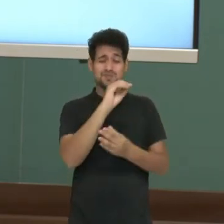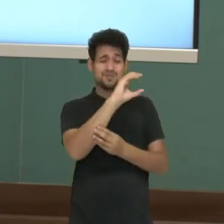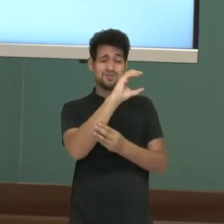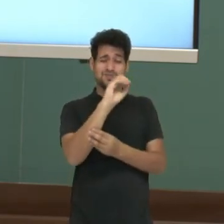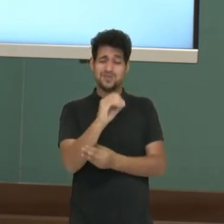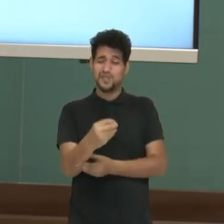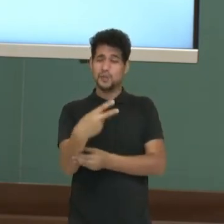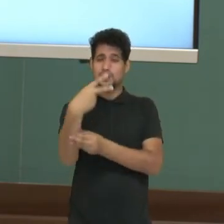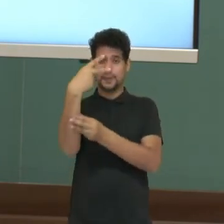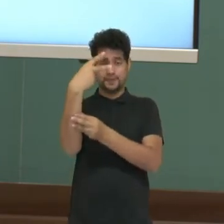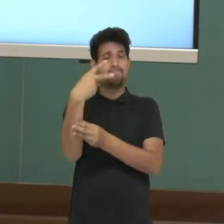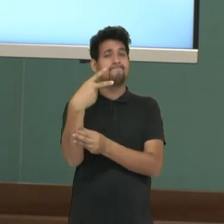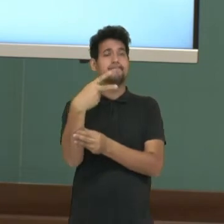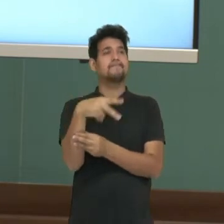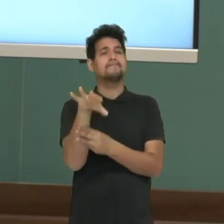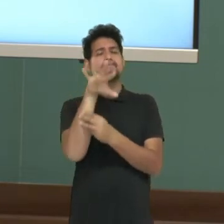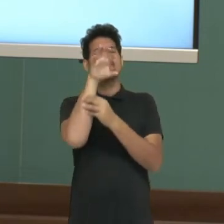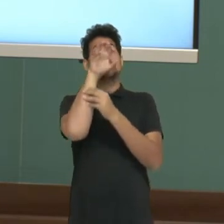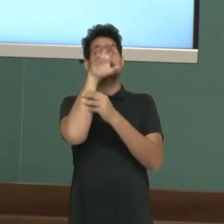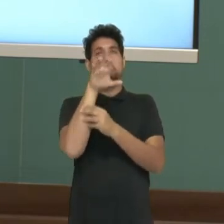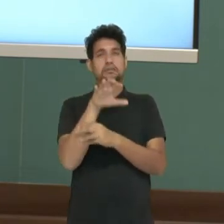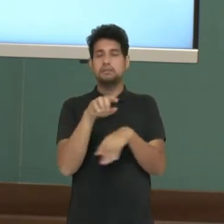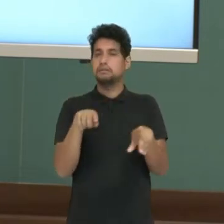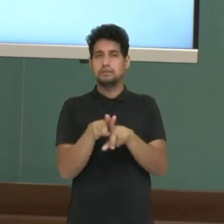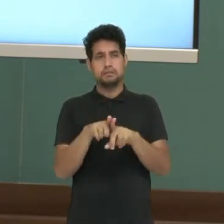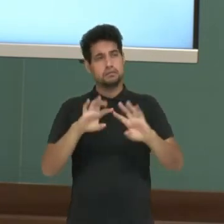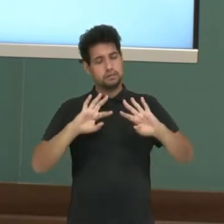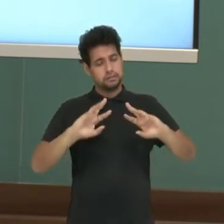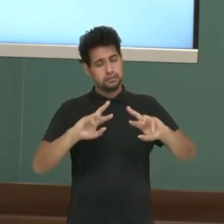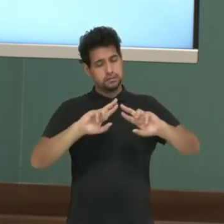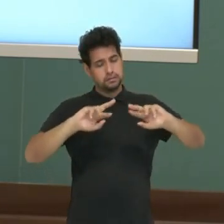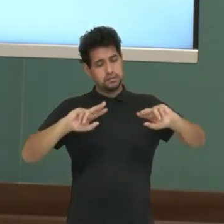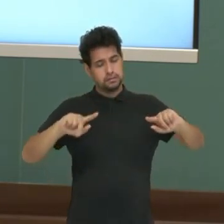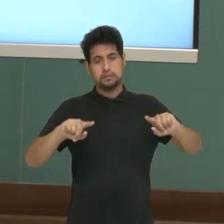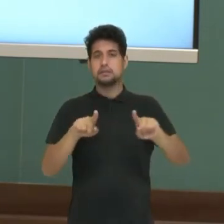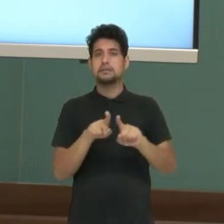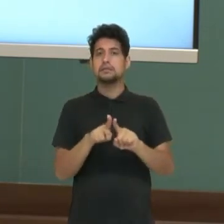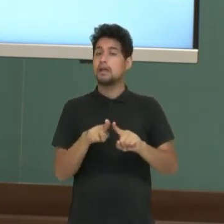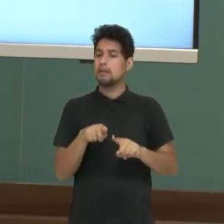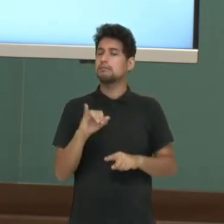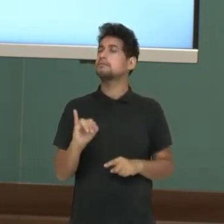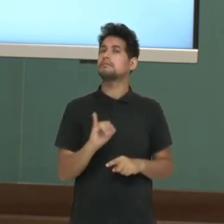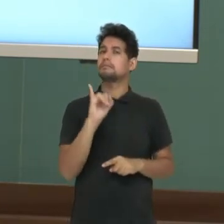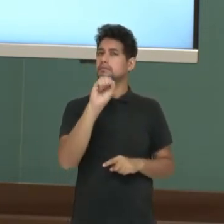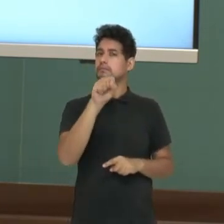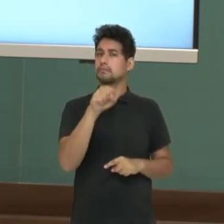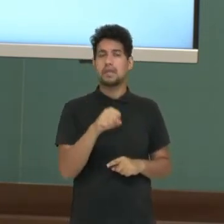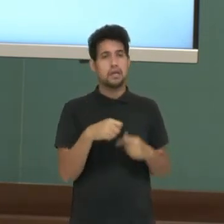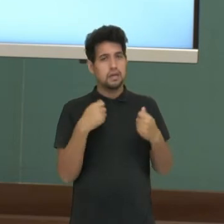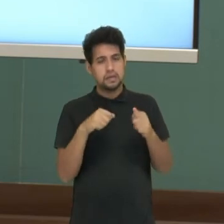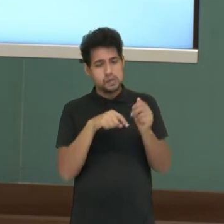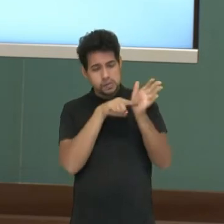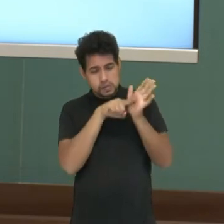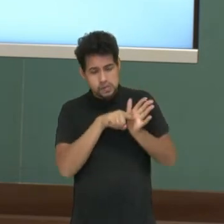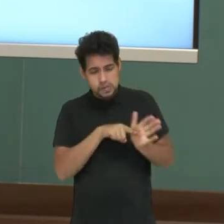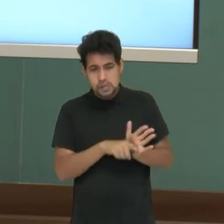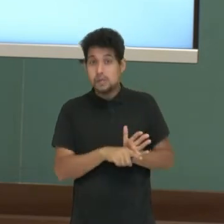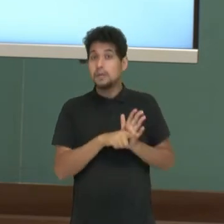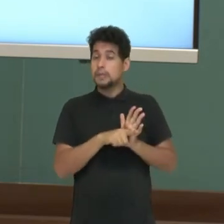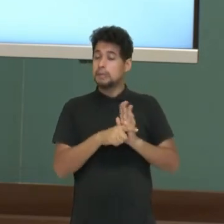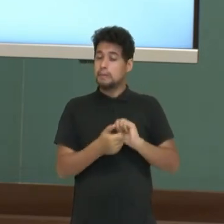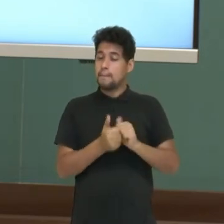atmosfera. E também os recursos naturais presentes nesse continente são importantes, então devem ser explorados, claro, da forma mais